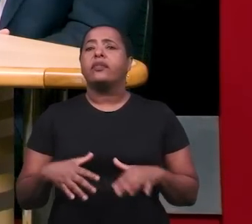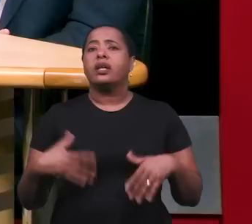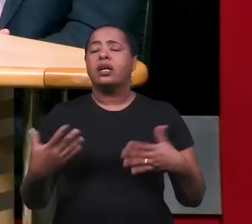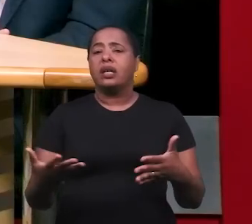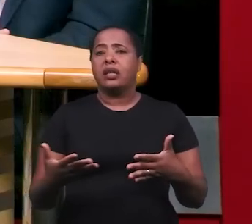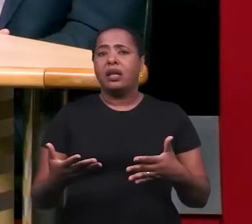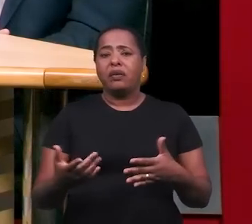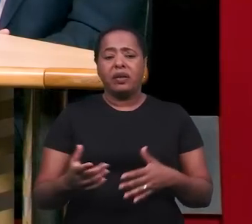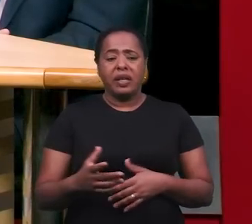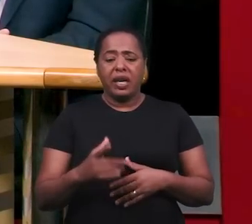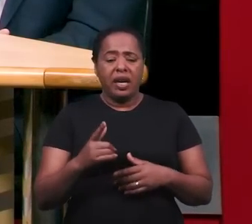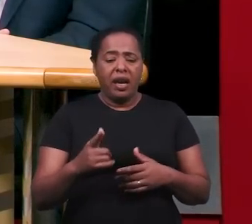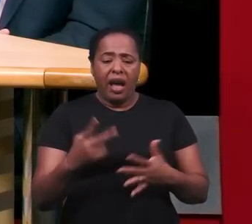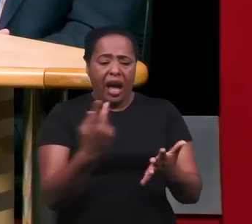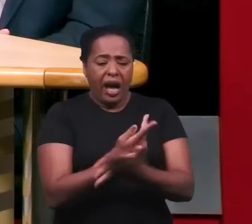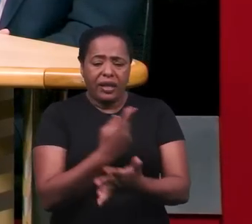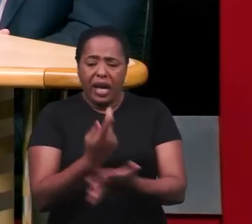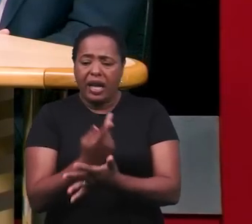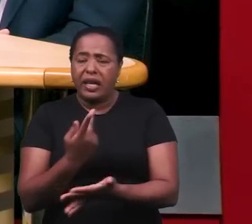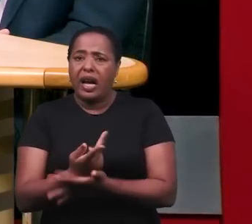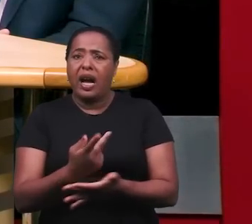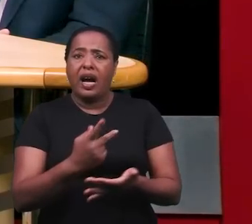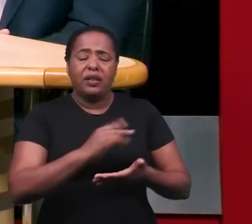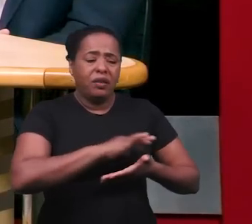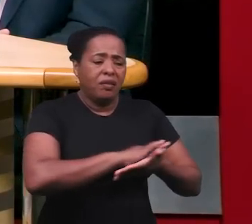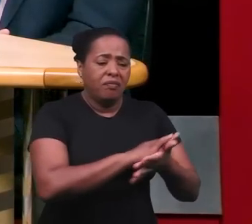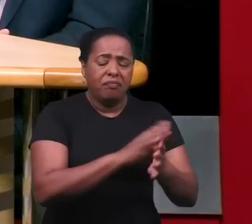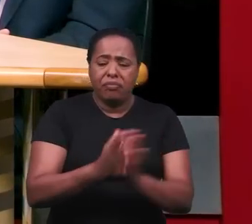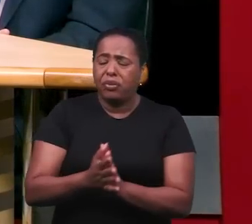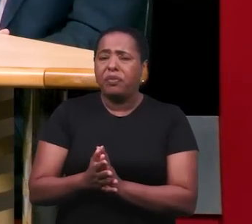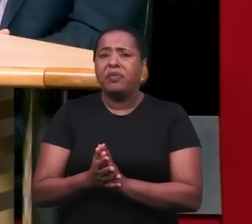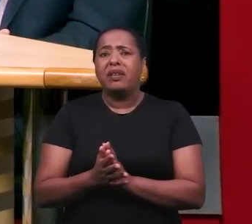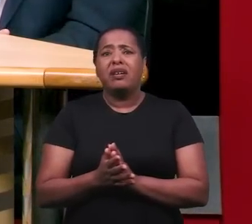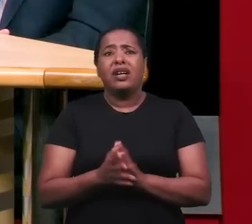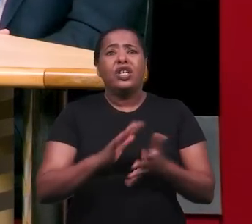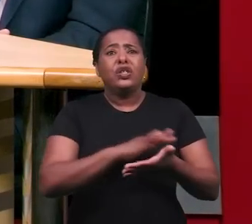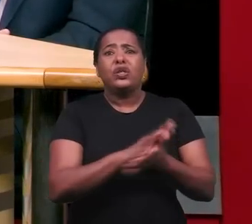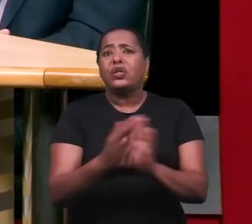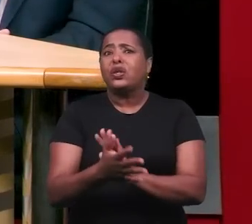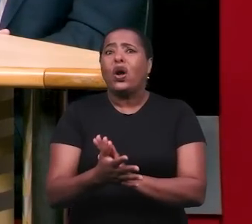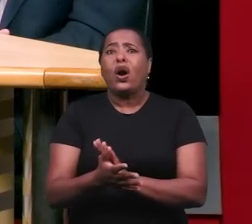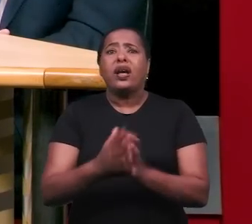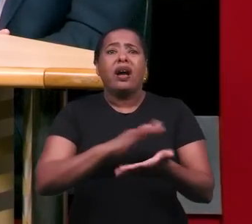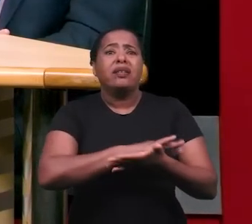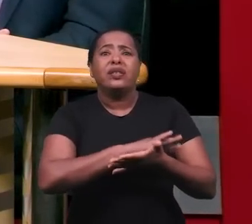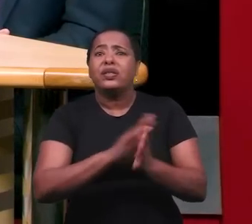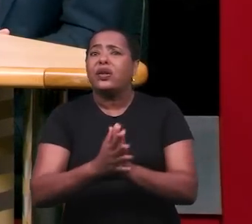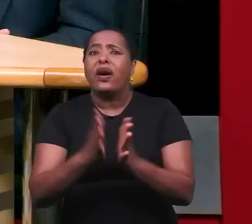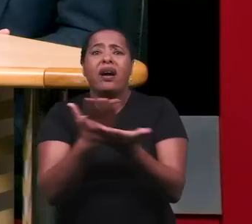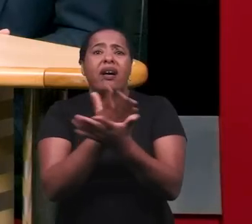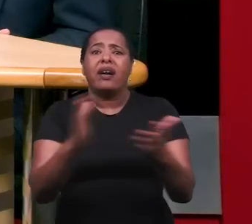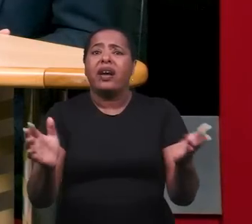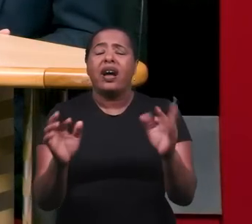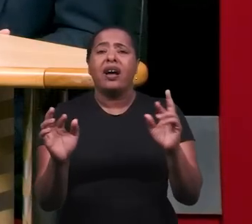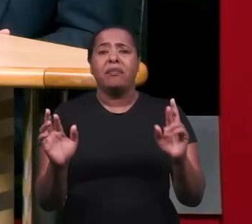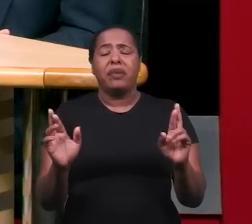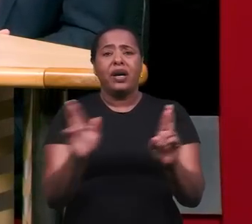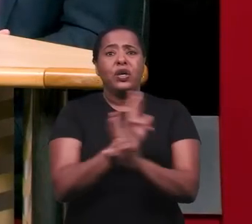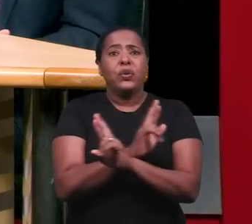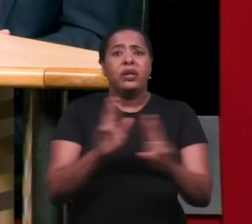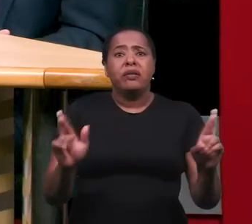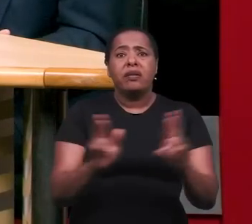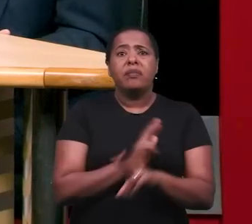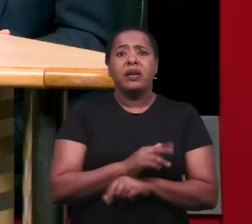dificuldade de relacionamento com o filho, ou entre irmãos. Como não está dando certo, ele quer matar aquilo. Então, ele fica uma semana sem falar com o filho. Você